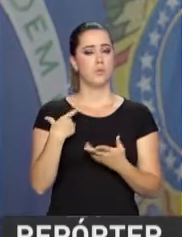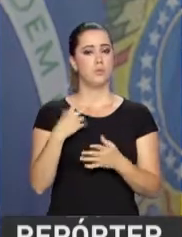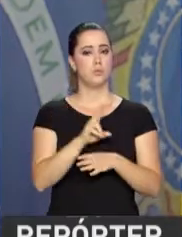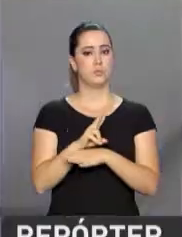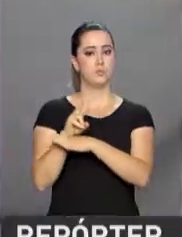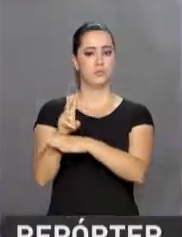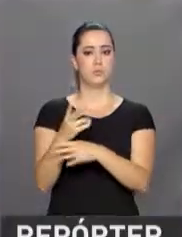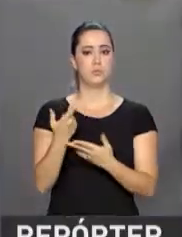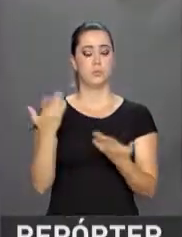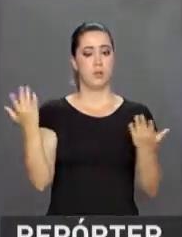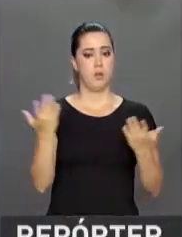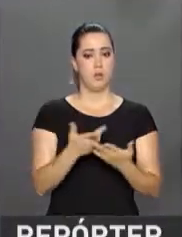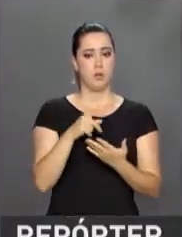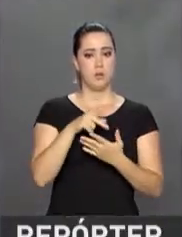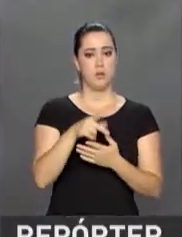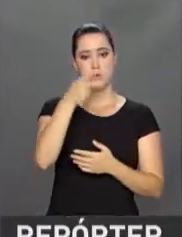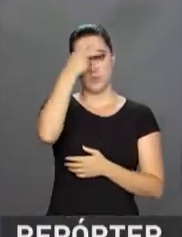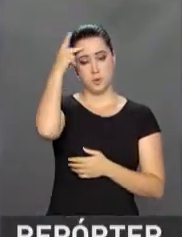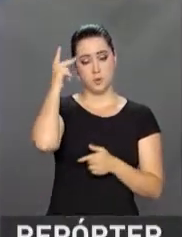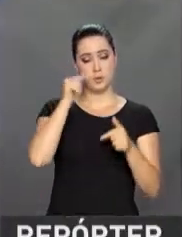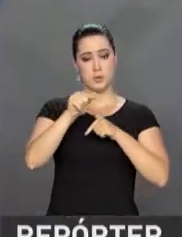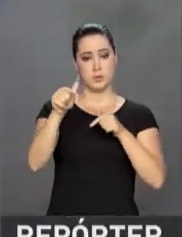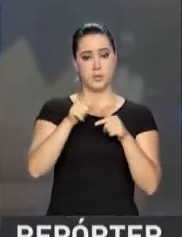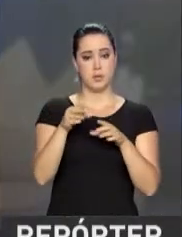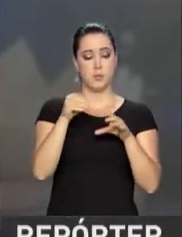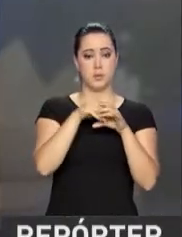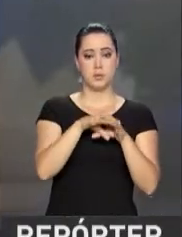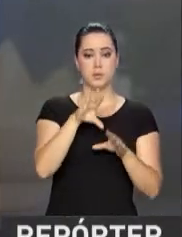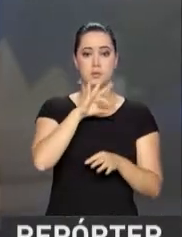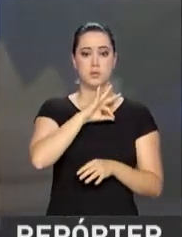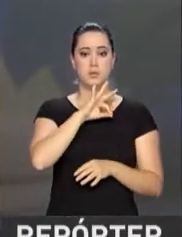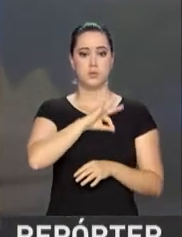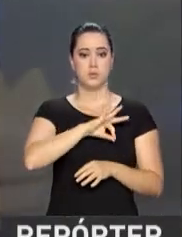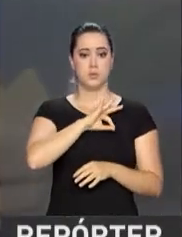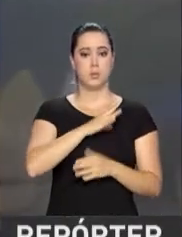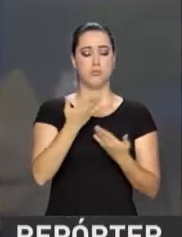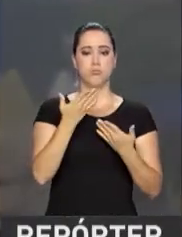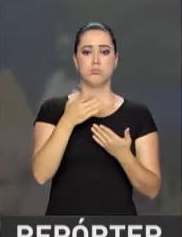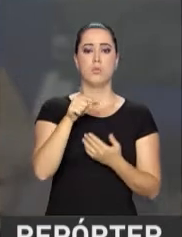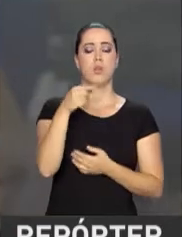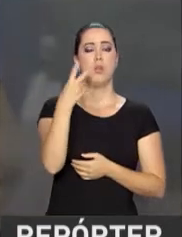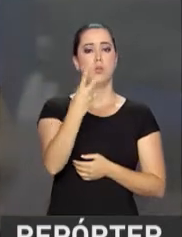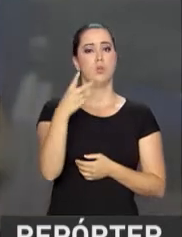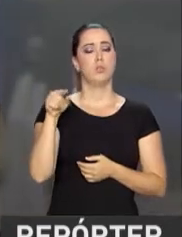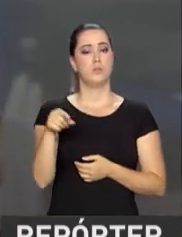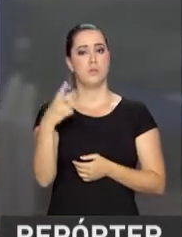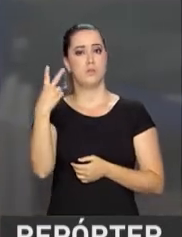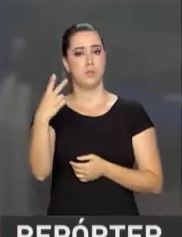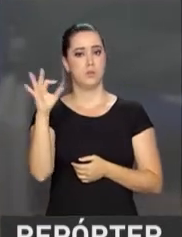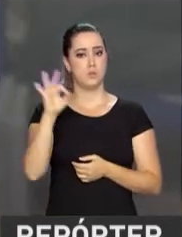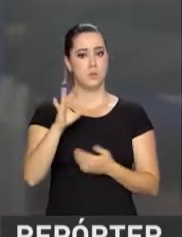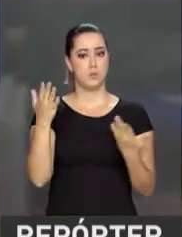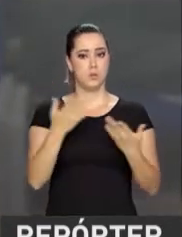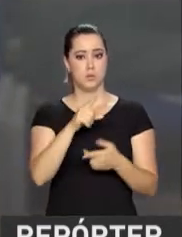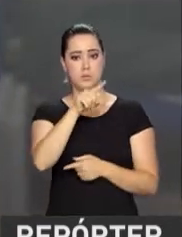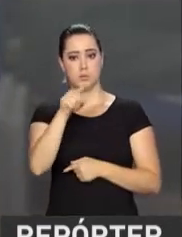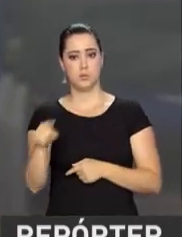empréstimo agora para os servidores o teto passa de 2,2 por cento para